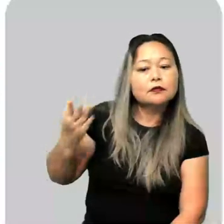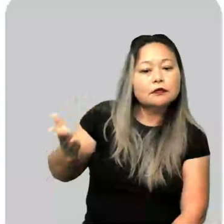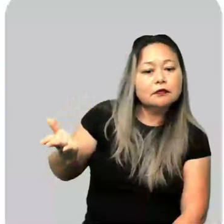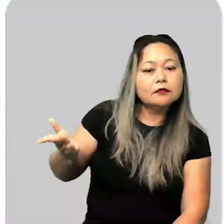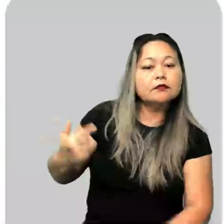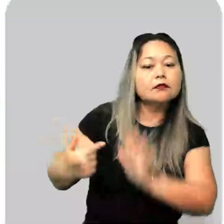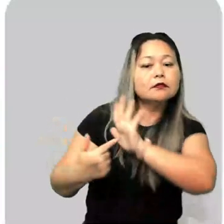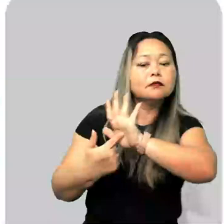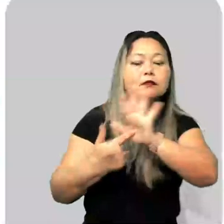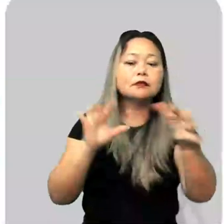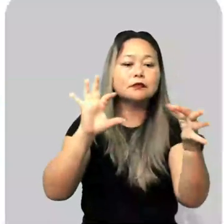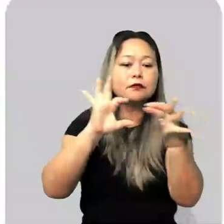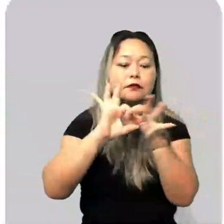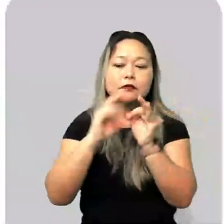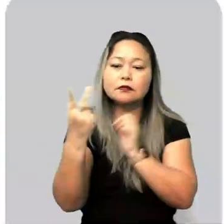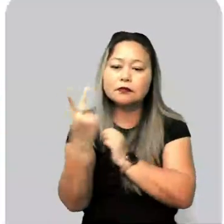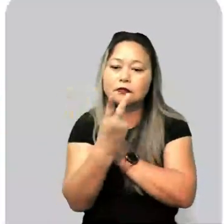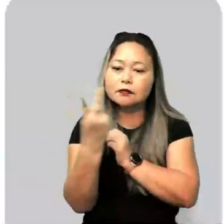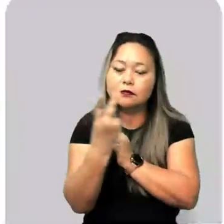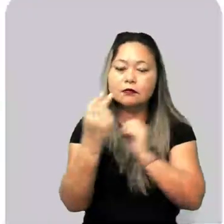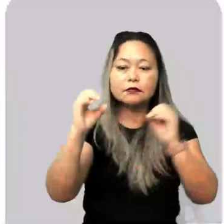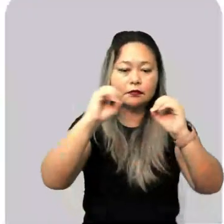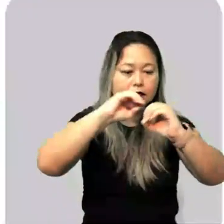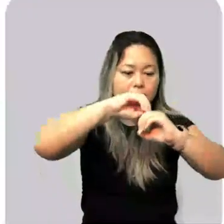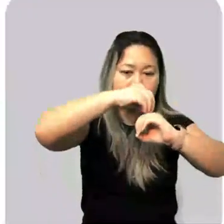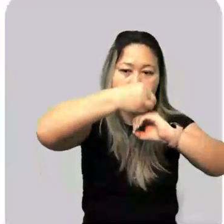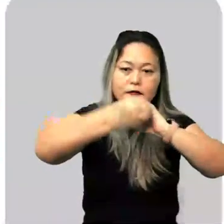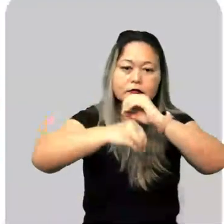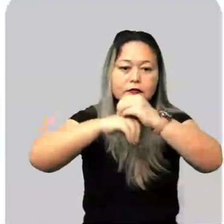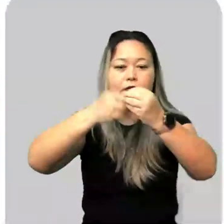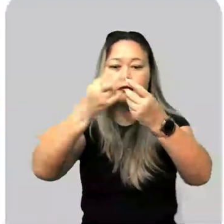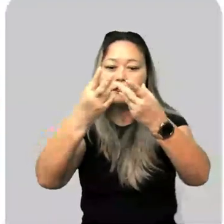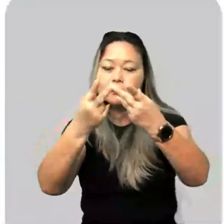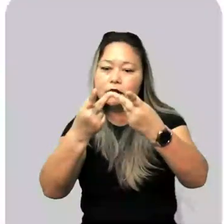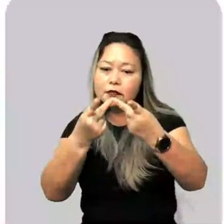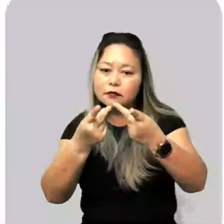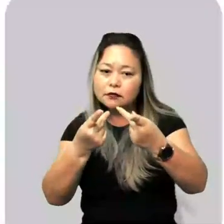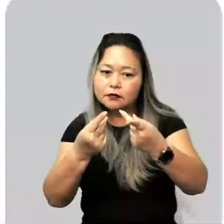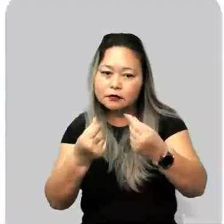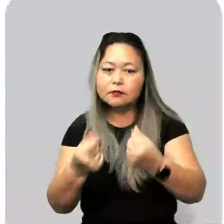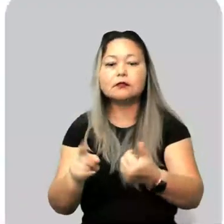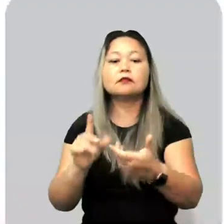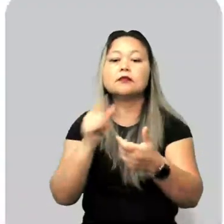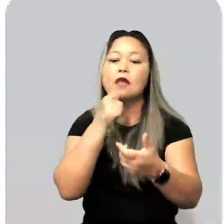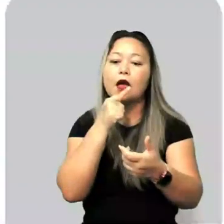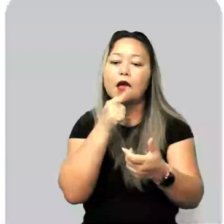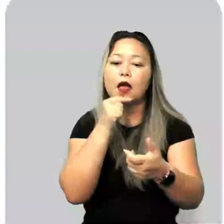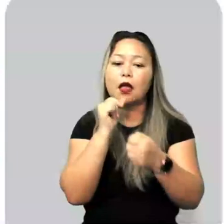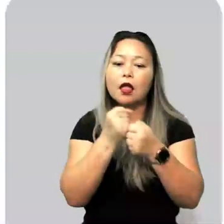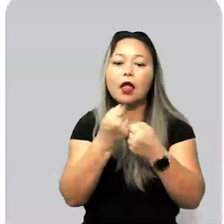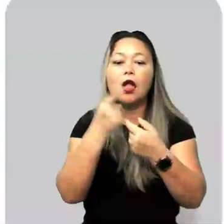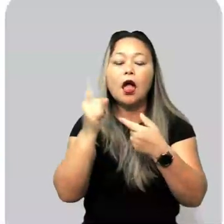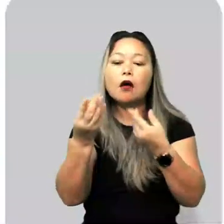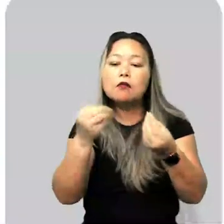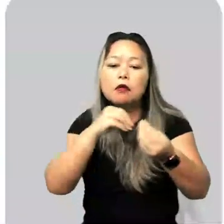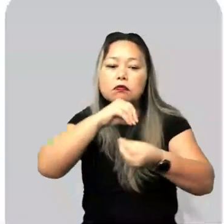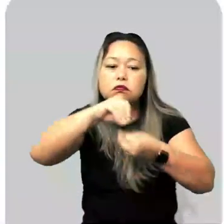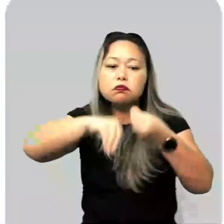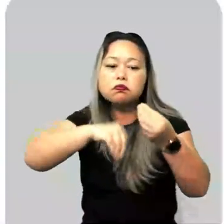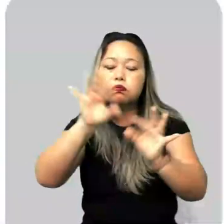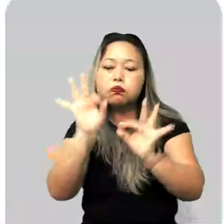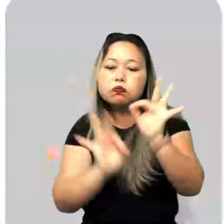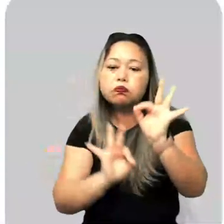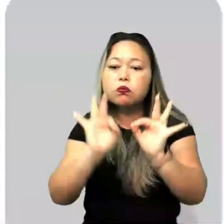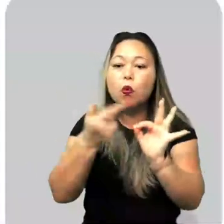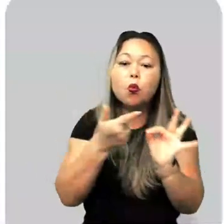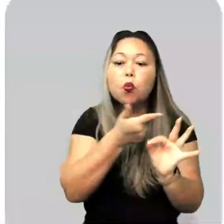Então, a figura demonstra essa ligação entre esses dois monossacarídeos com o processo de desidratação. Trata-se de uma reação para a formação